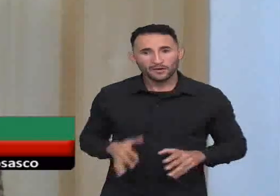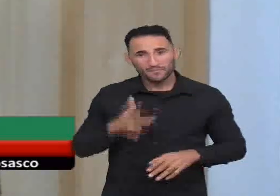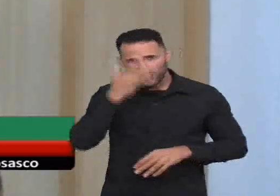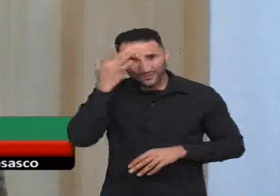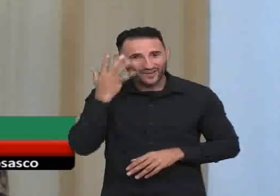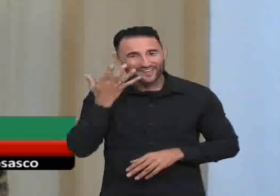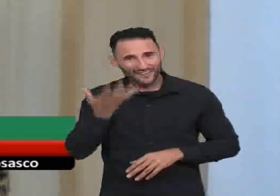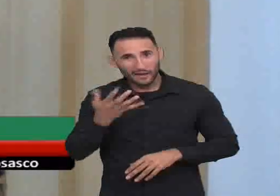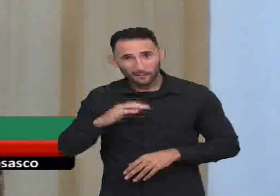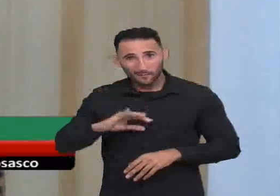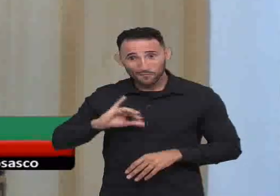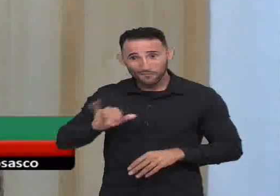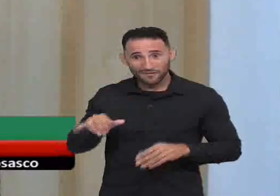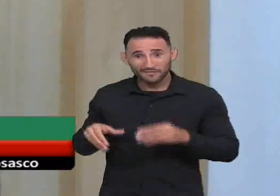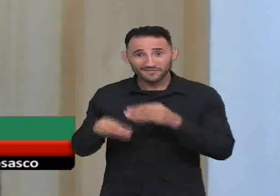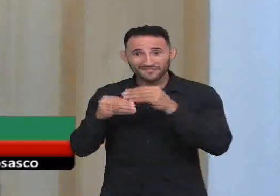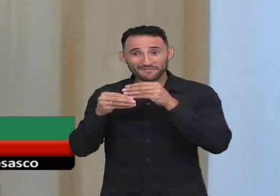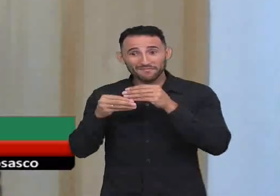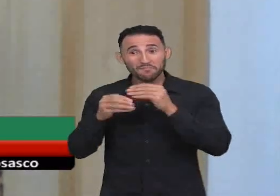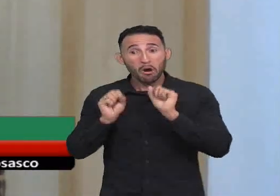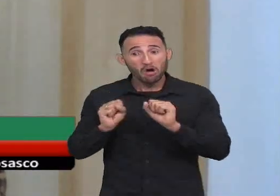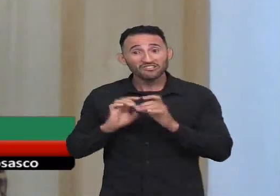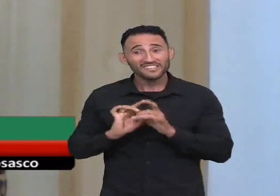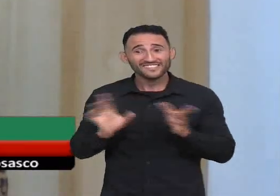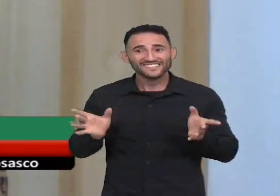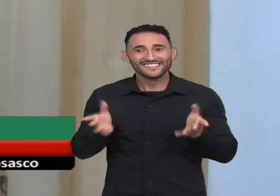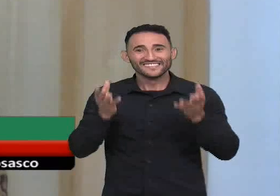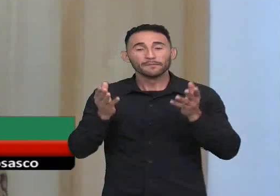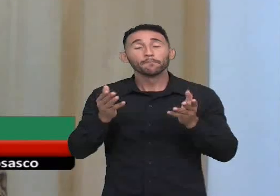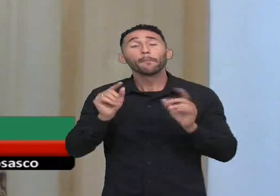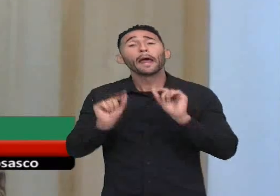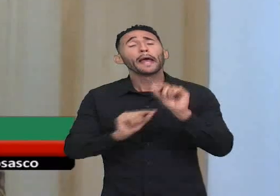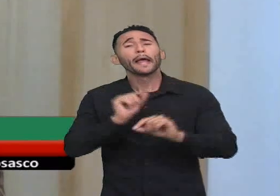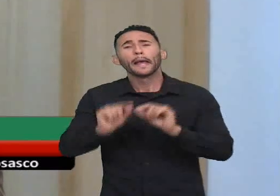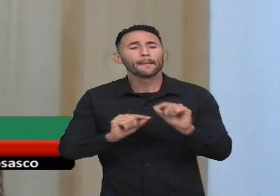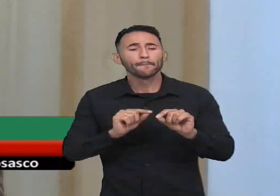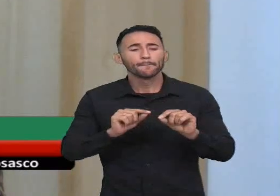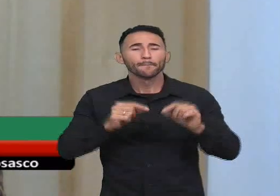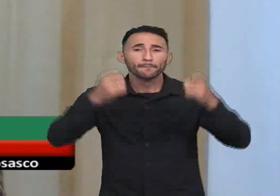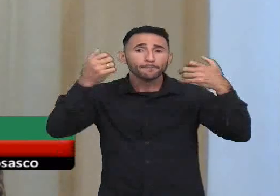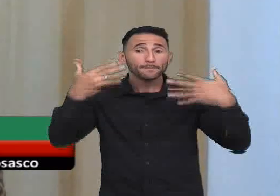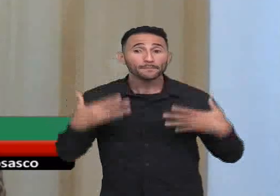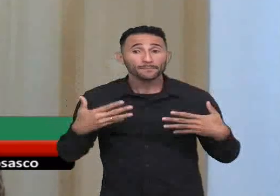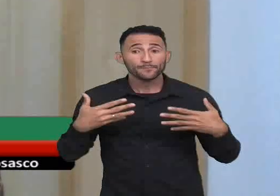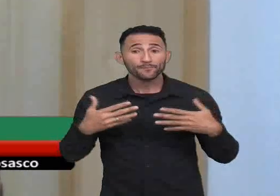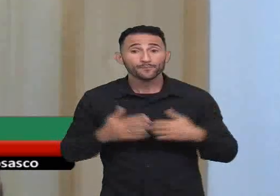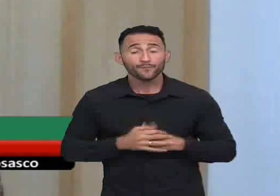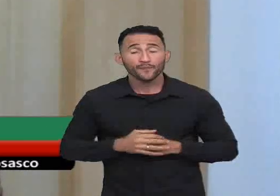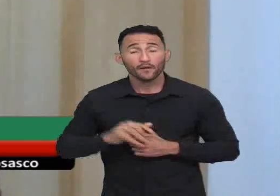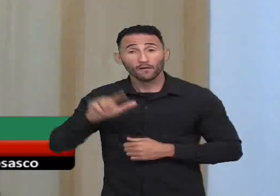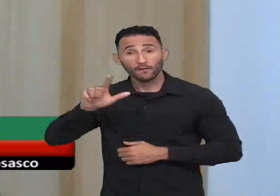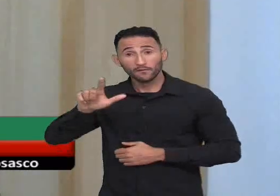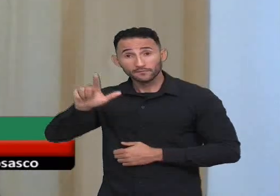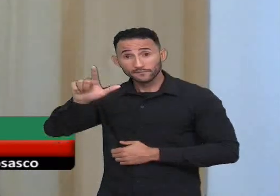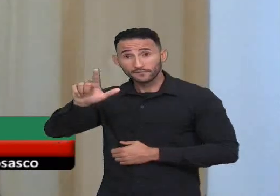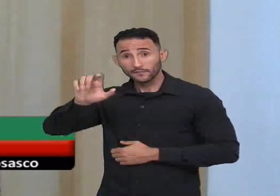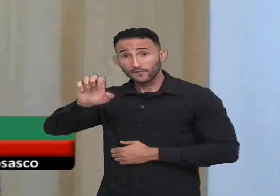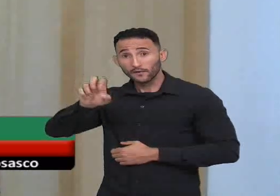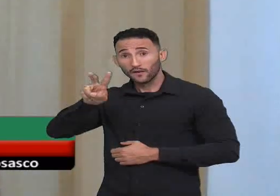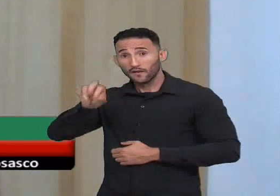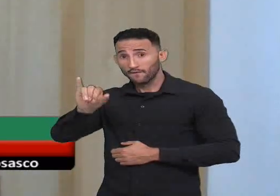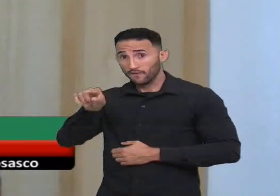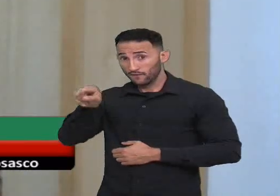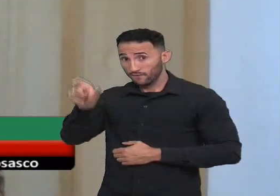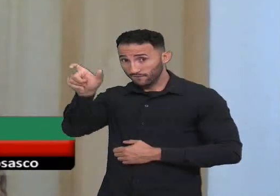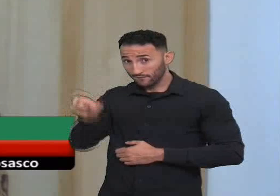pegar uma parte aí, já aproveita, já pega agora, para dizer que o Levi, frente à Sabesp, a Sabesp